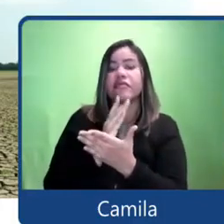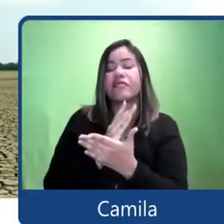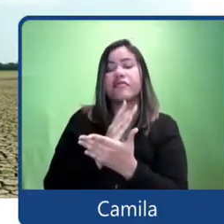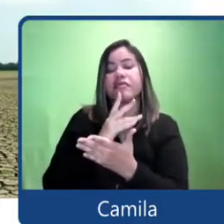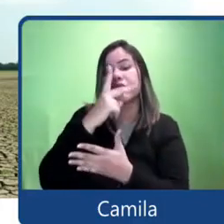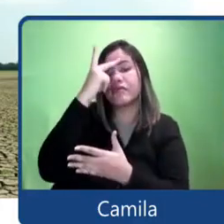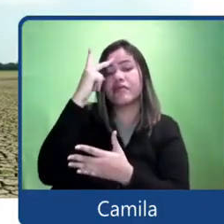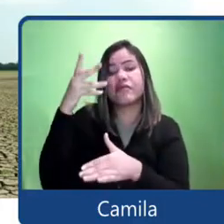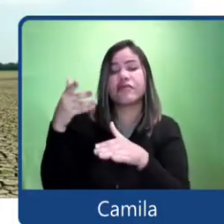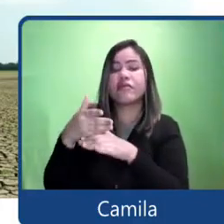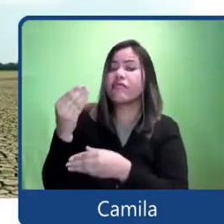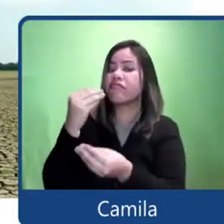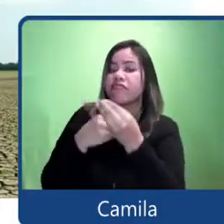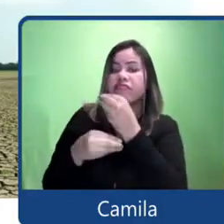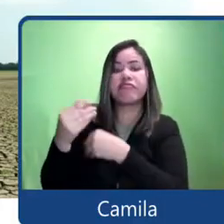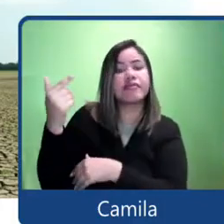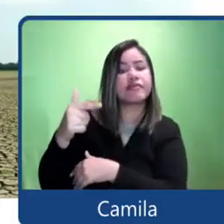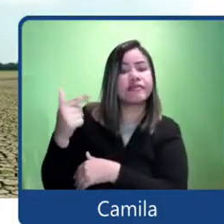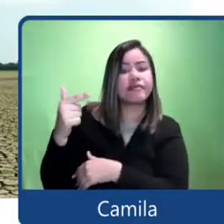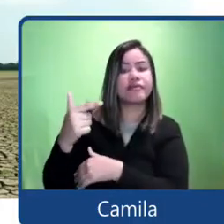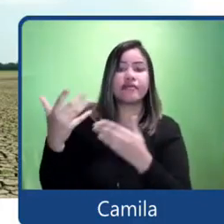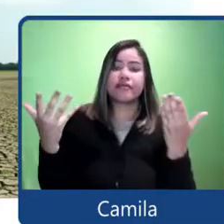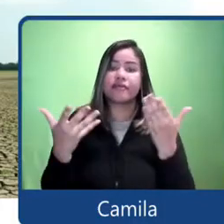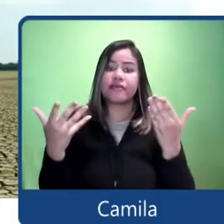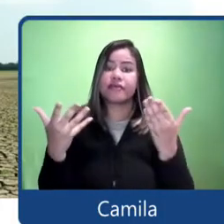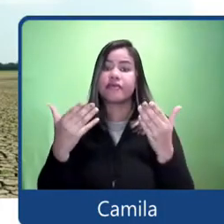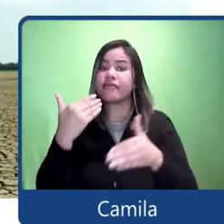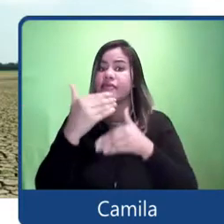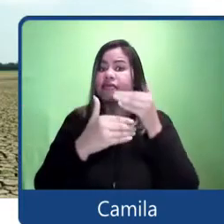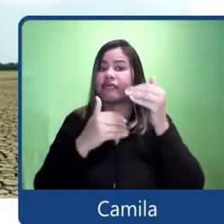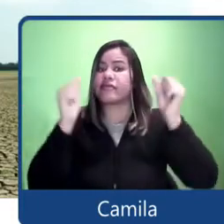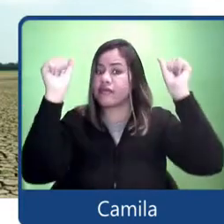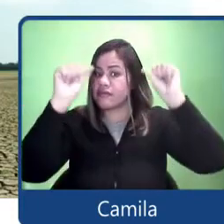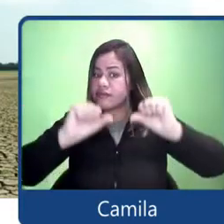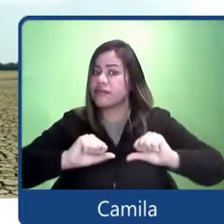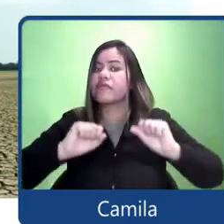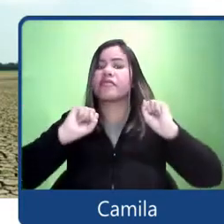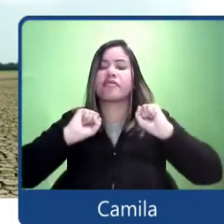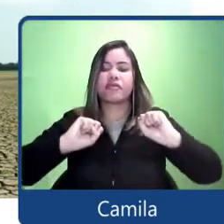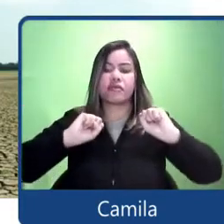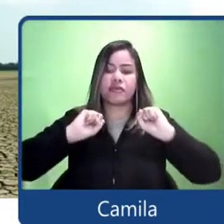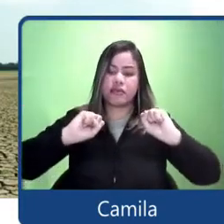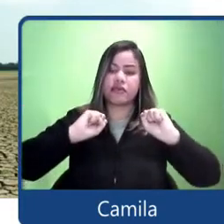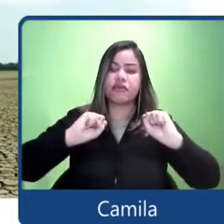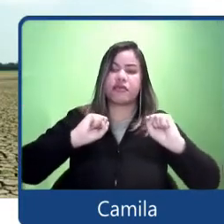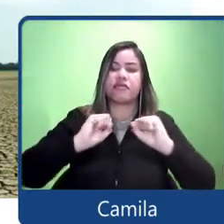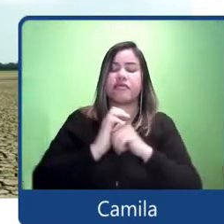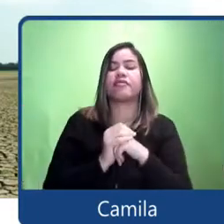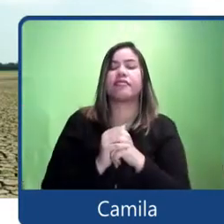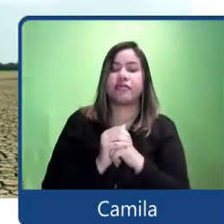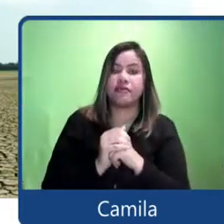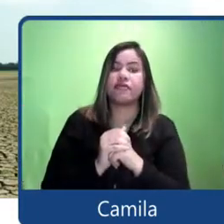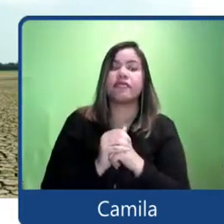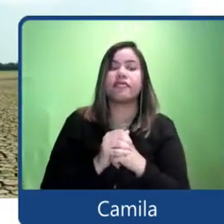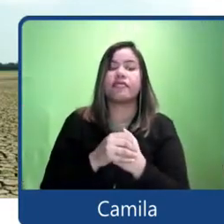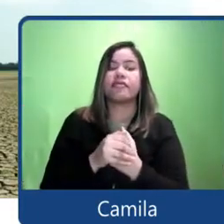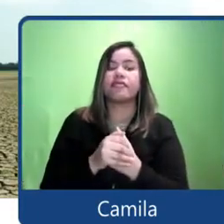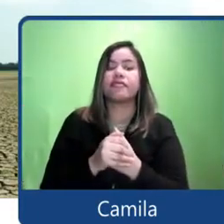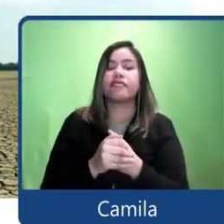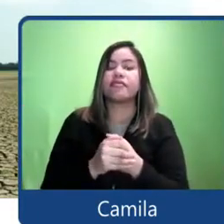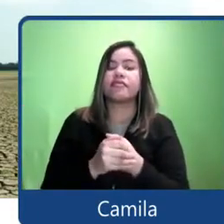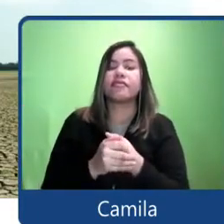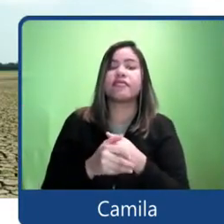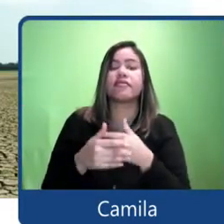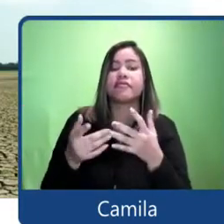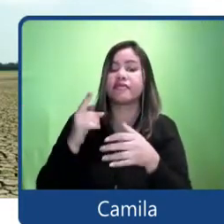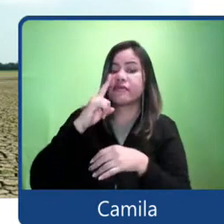alimentos, pode ficar ainda mais complicado, né, de conseguir, então, se alimentar. E aí se coloca em